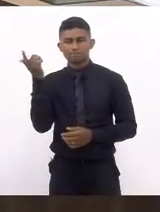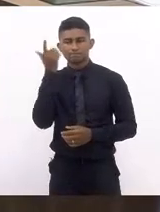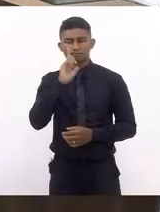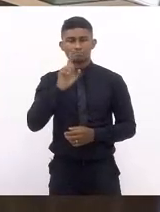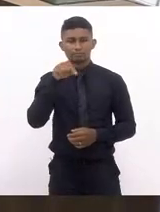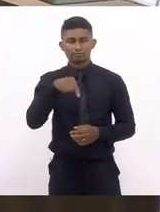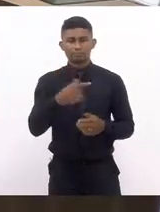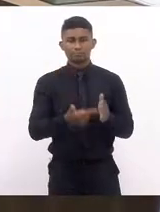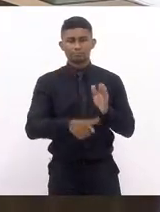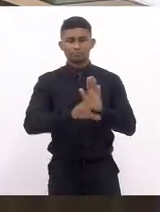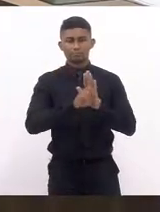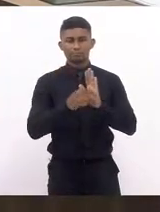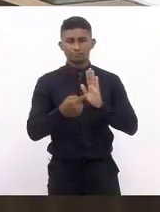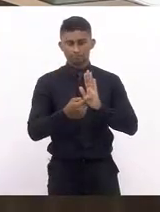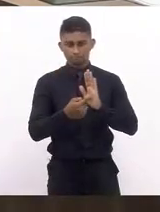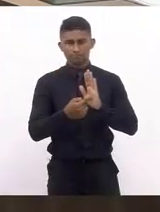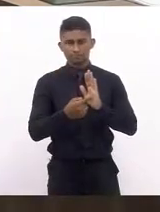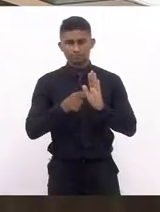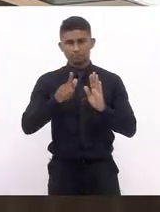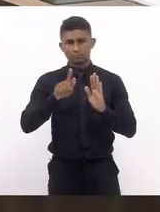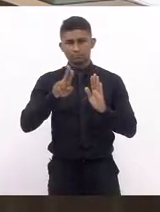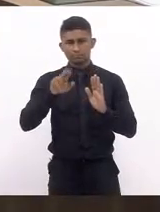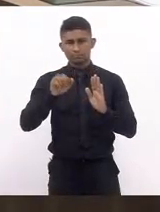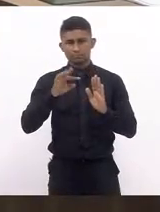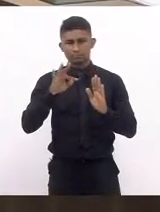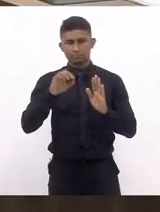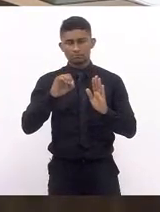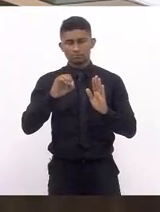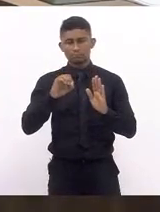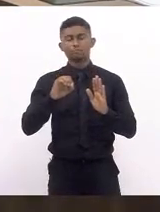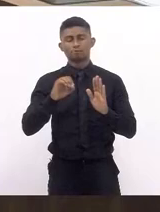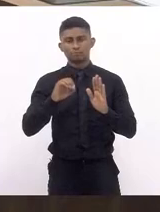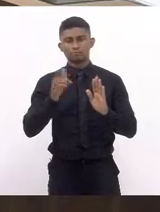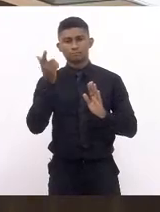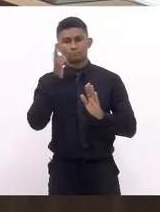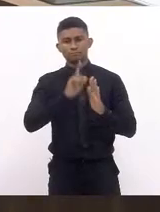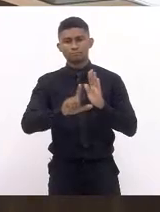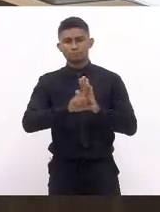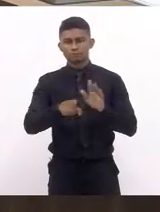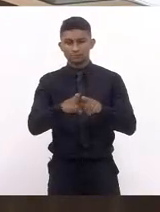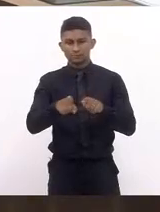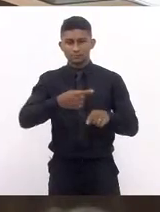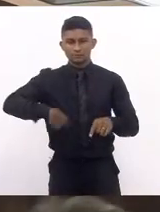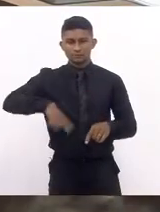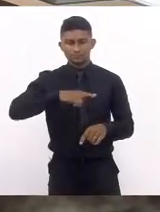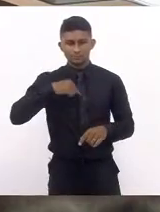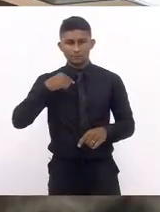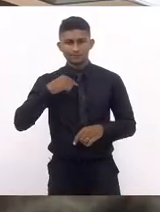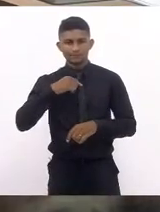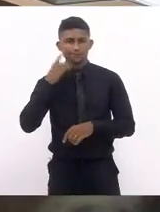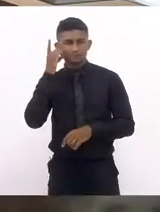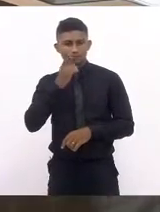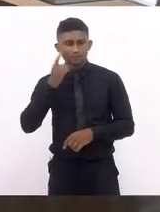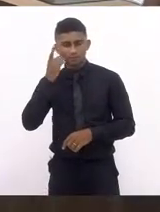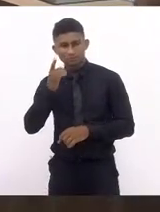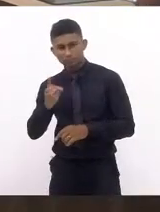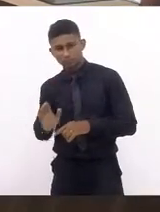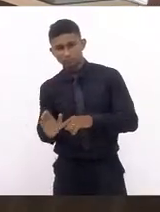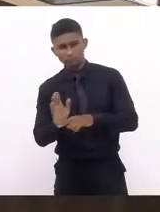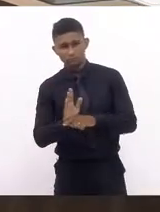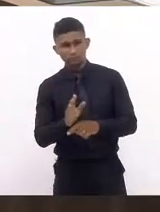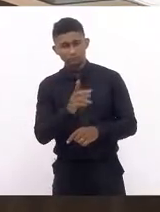através da Lei Gustavo Schmidt através do apoio dos parlamentares é através do apoio do presidente